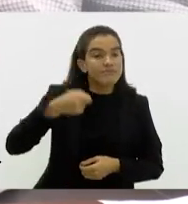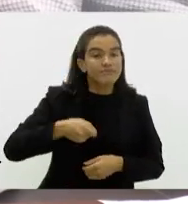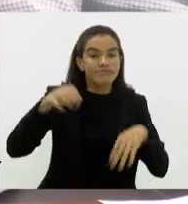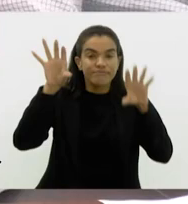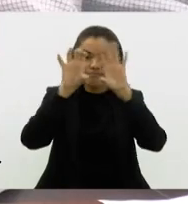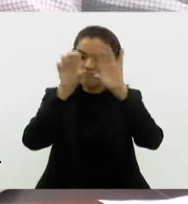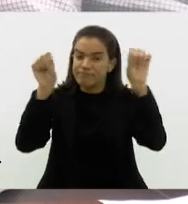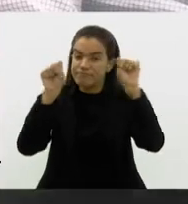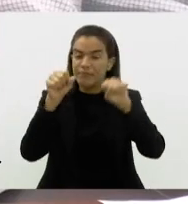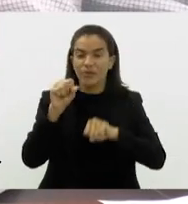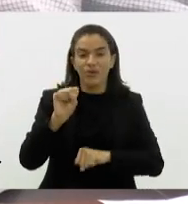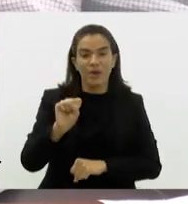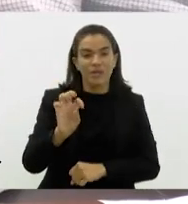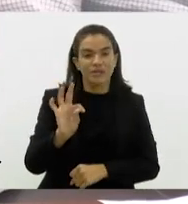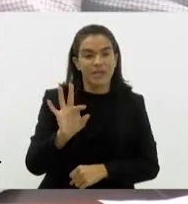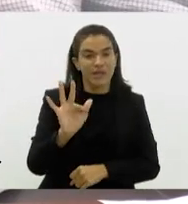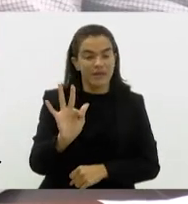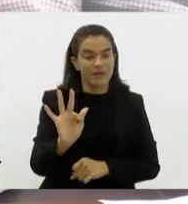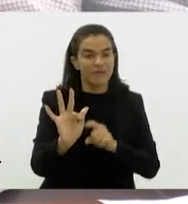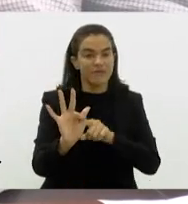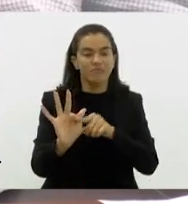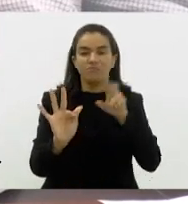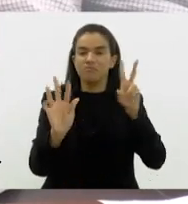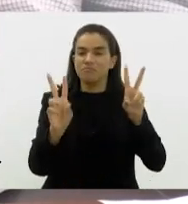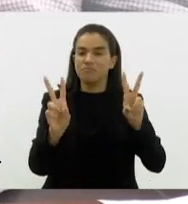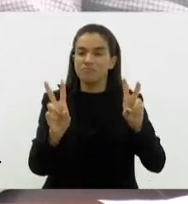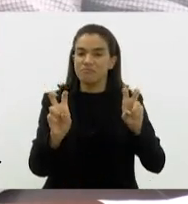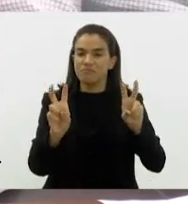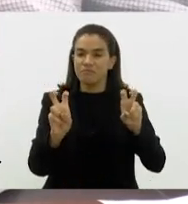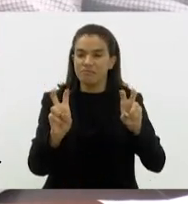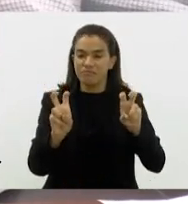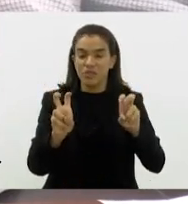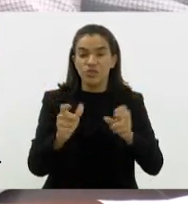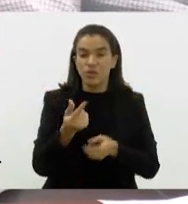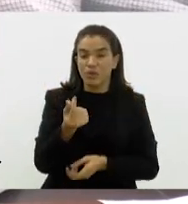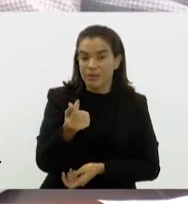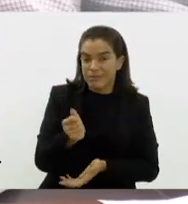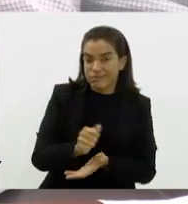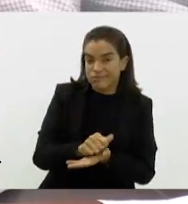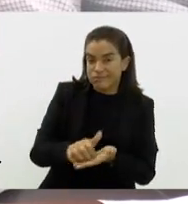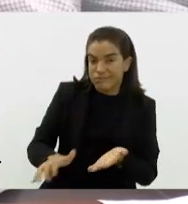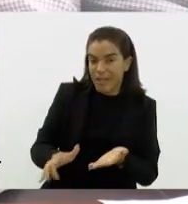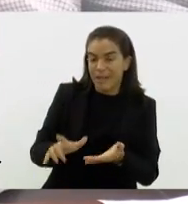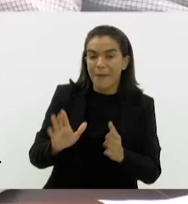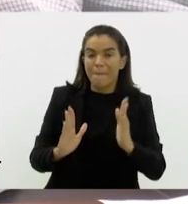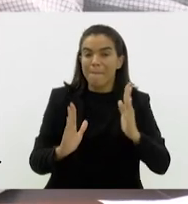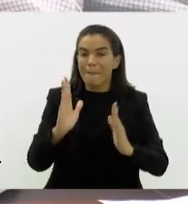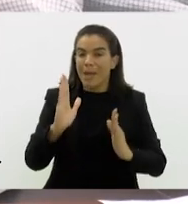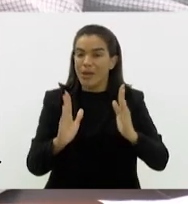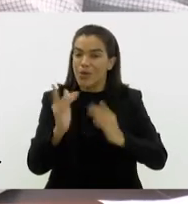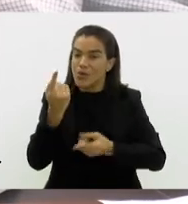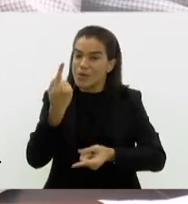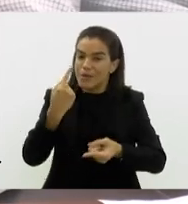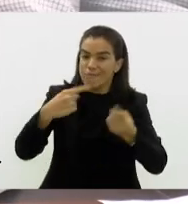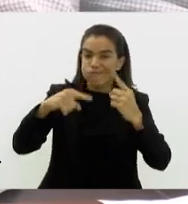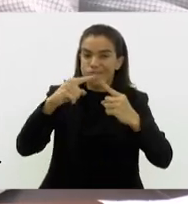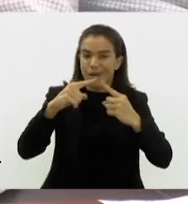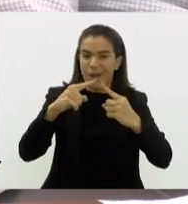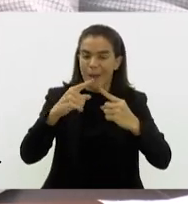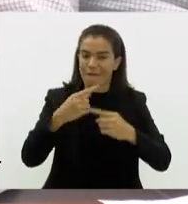STF sobre dispêndio financeiro em regime de recuperação